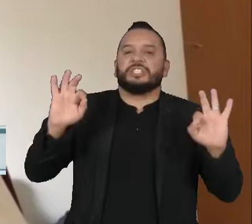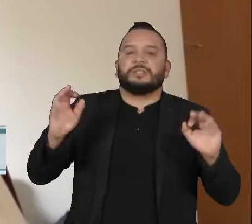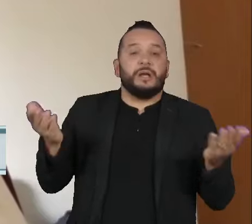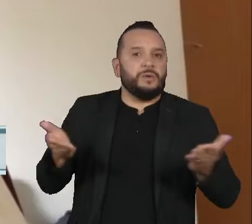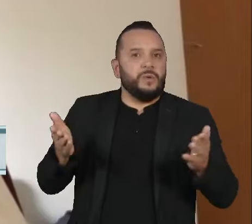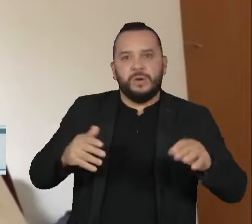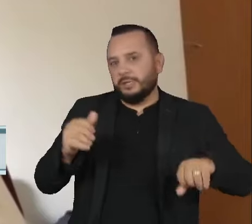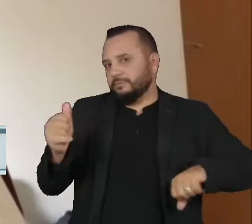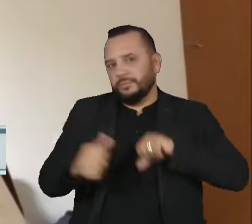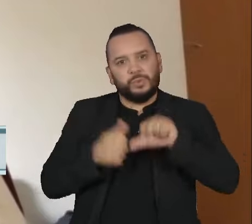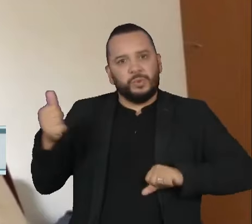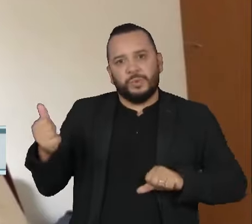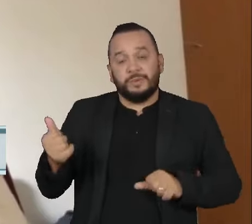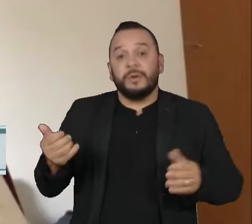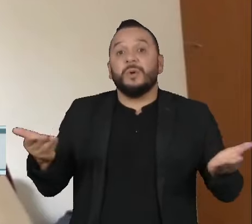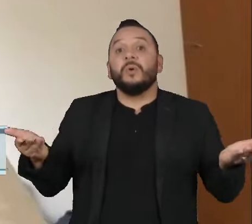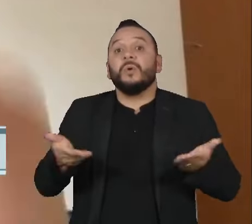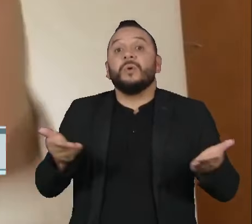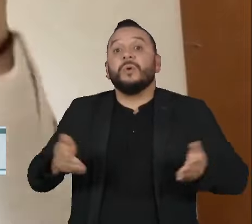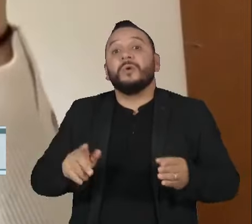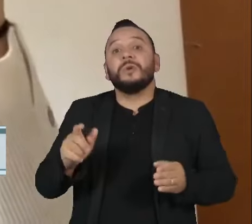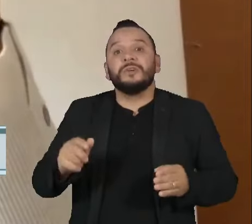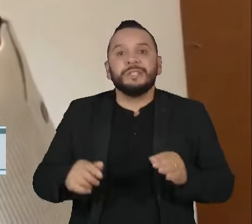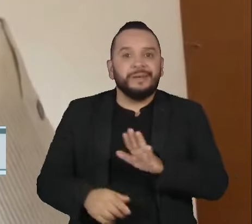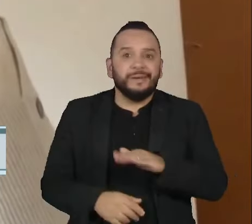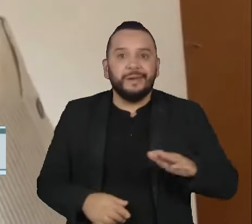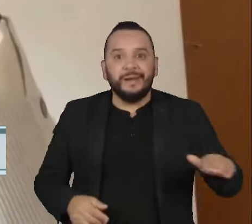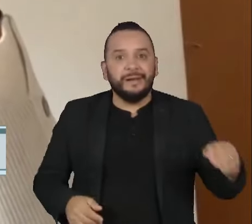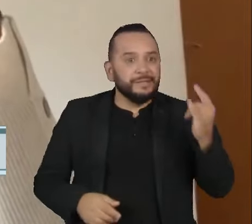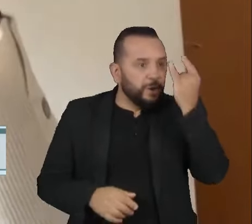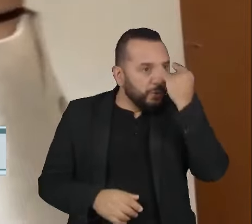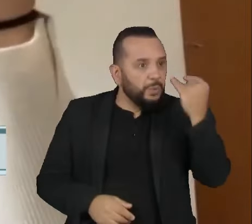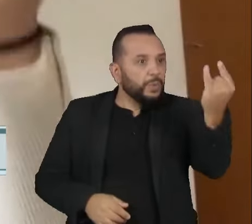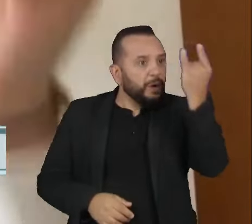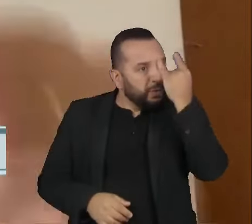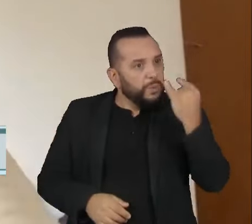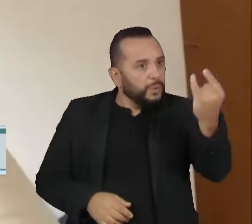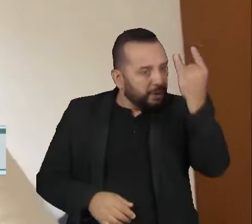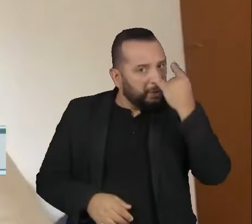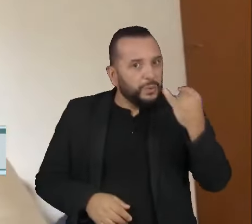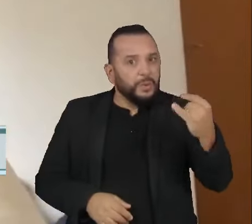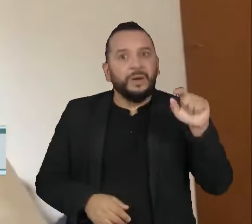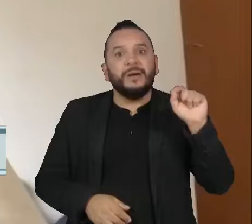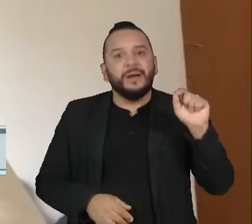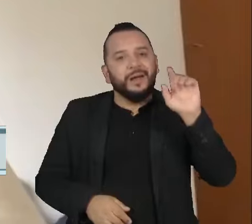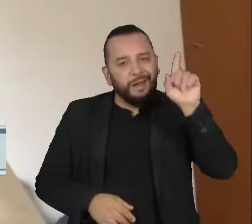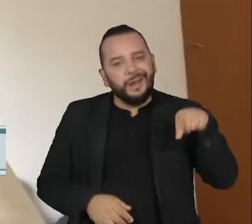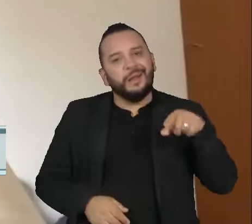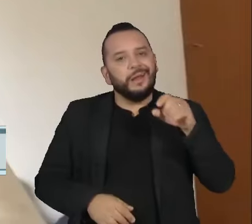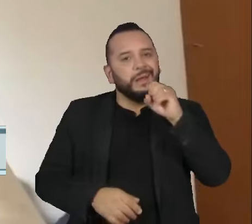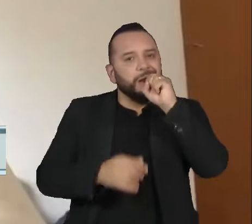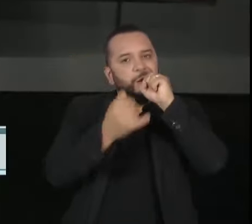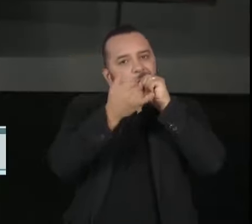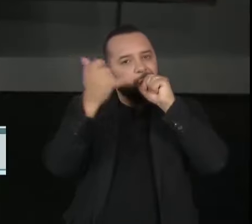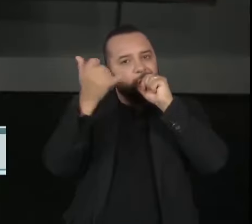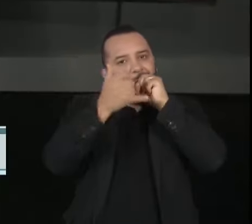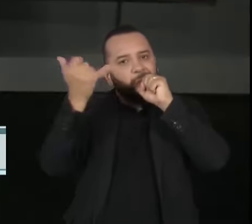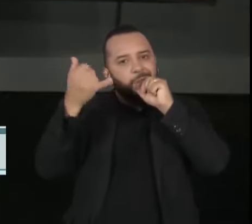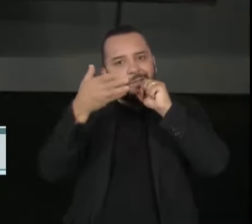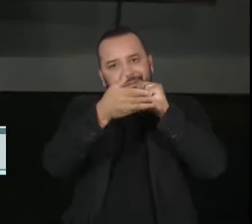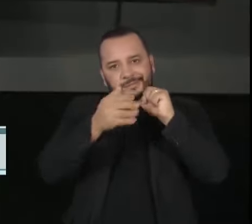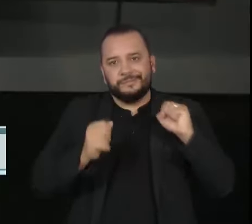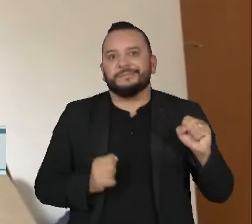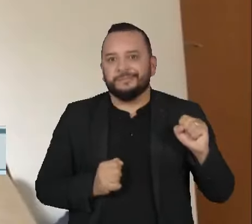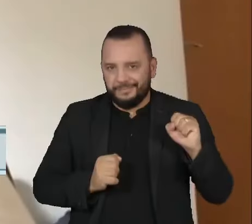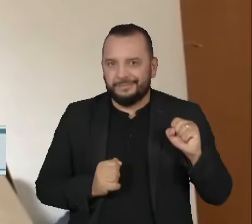quem assume esse papel de que o pessoal fala que seria o empoderamento, é o cigarro eletrônico. Essa